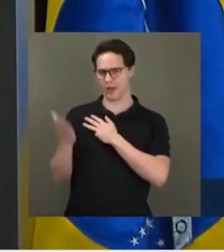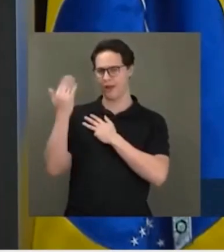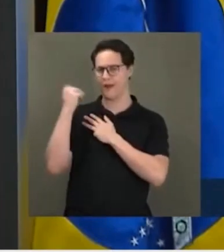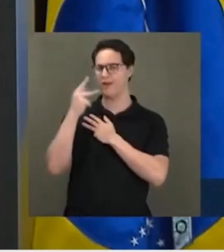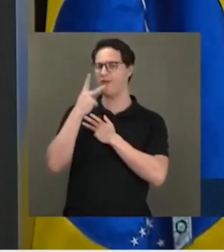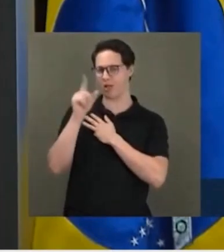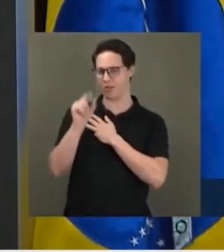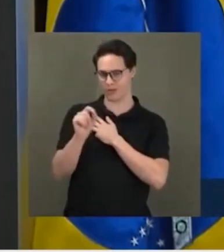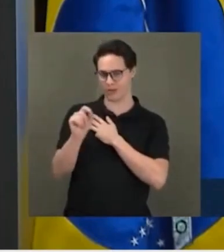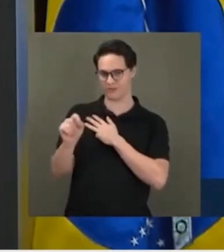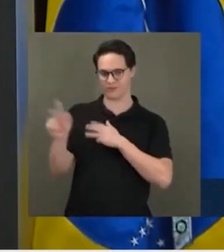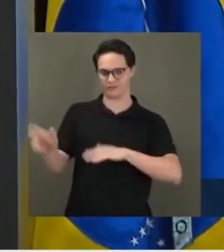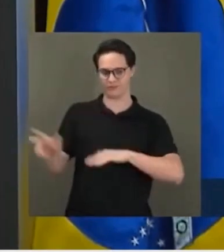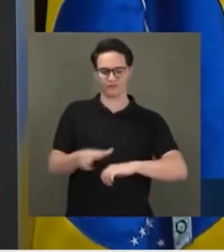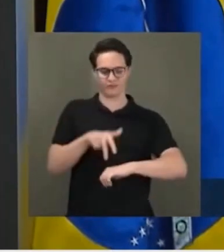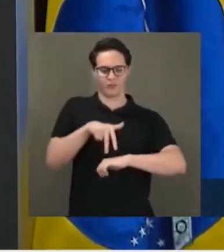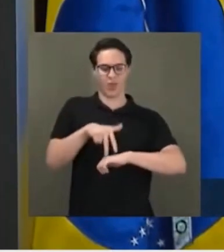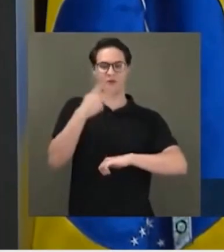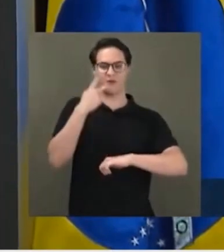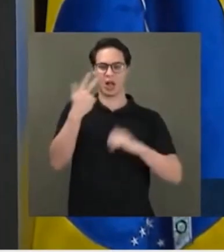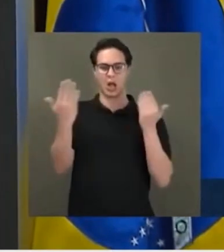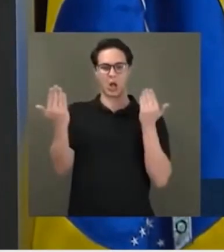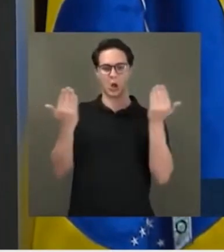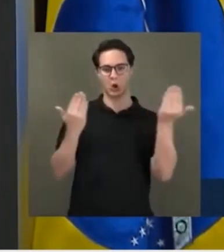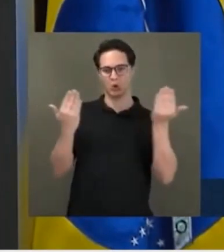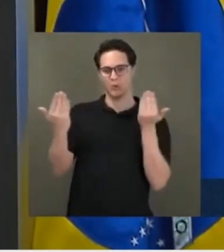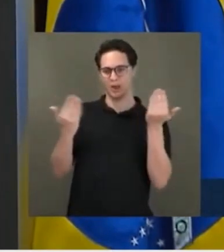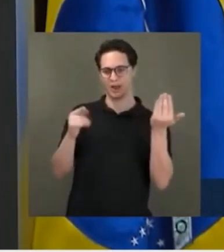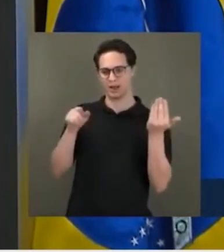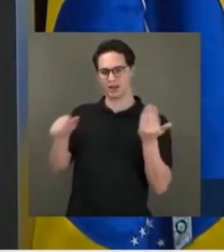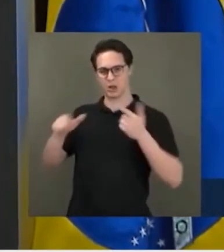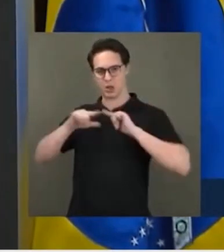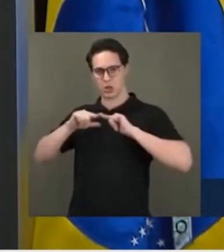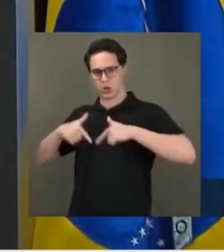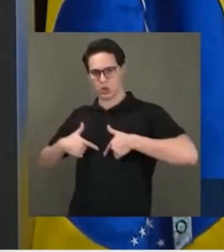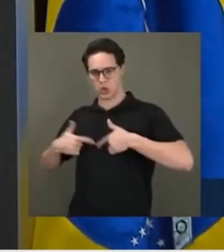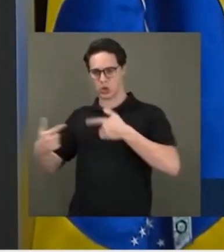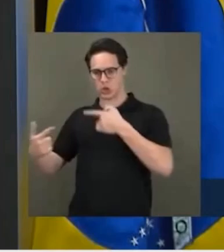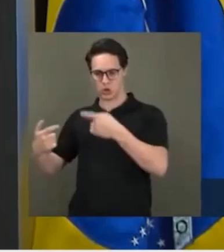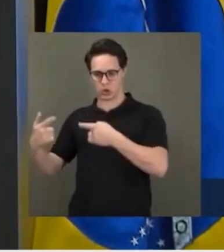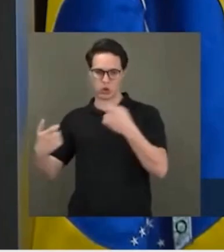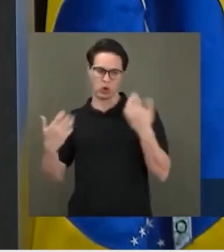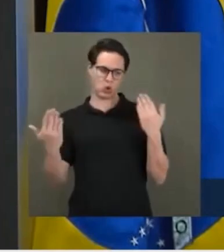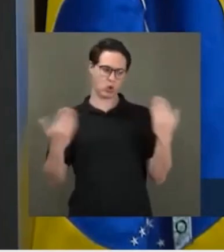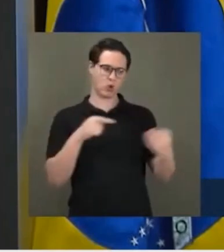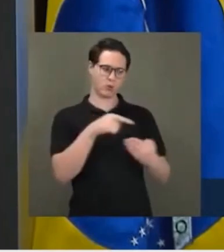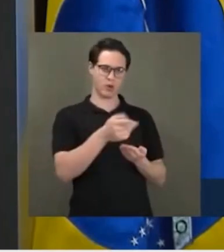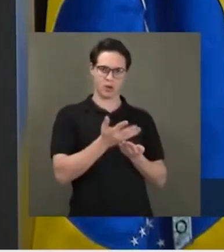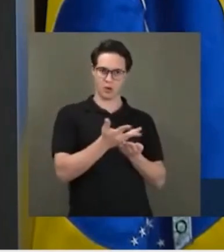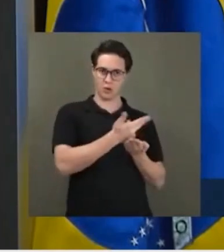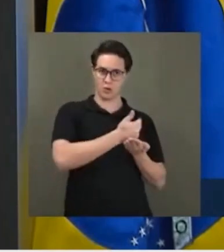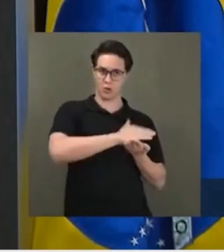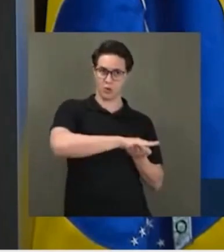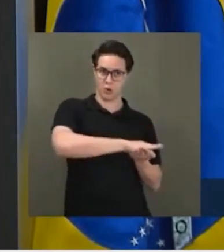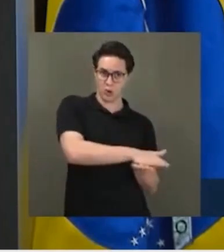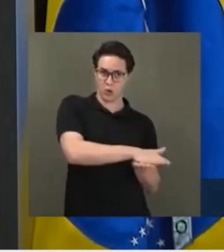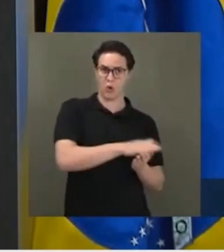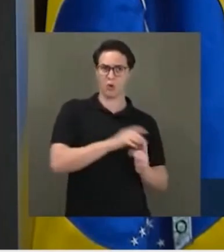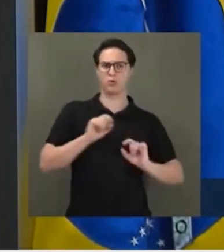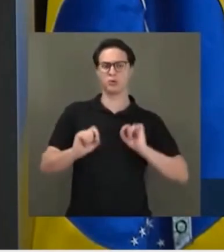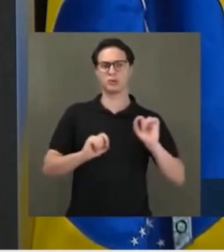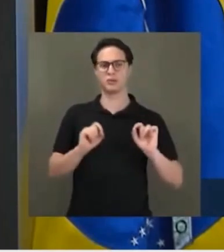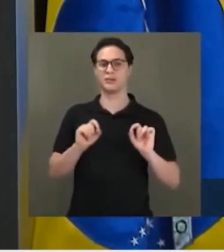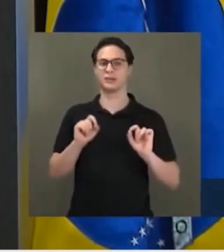holocausto Lula demonstra uma ignorância chocante sobre a gravidade e a